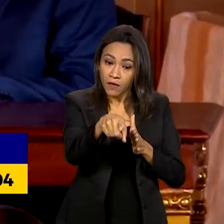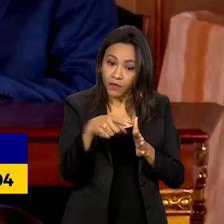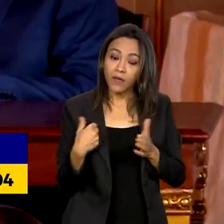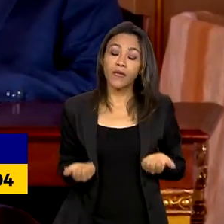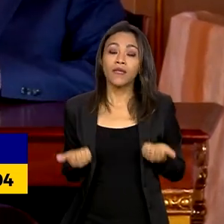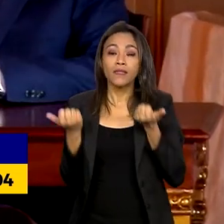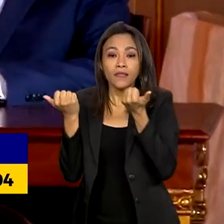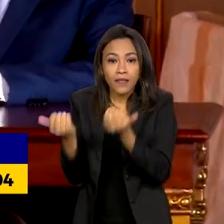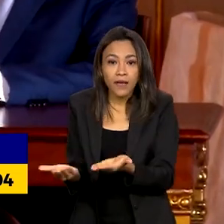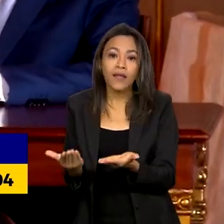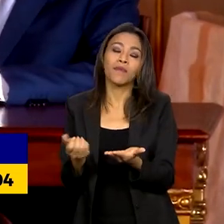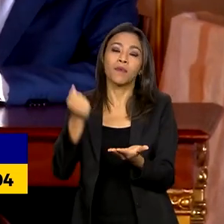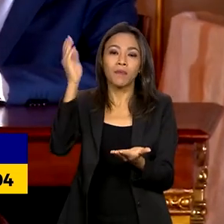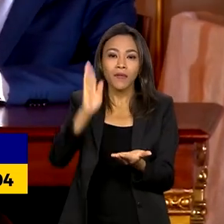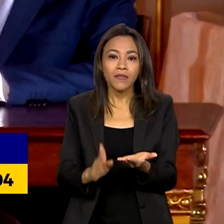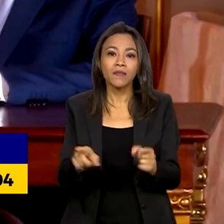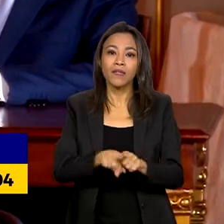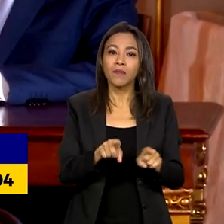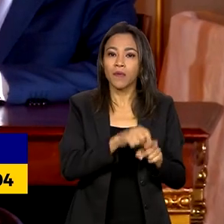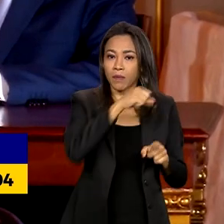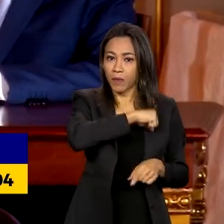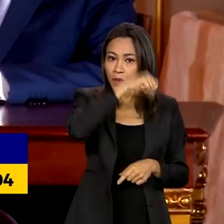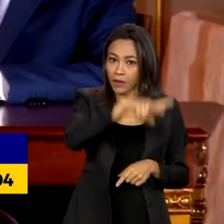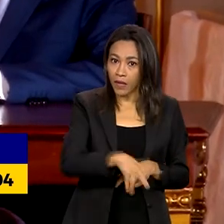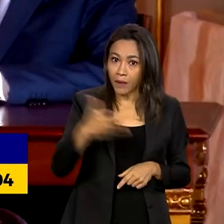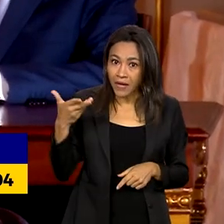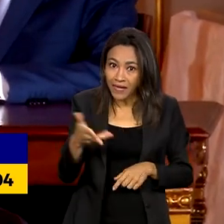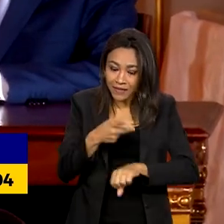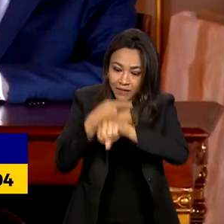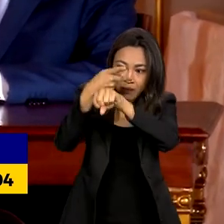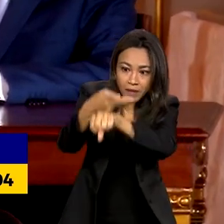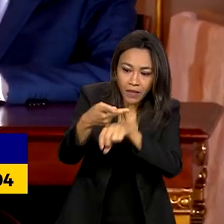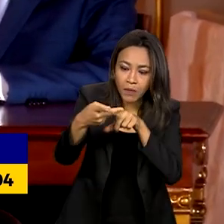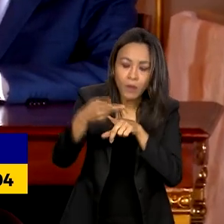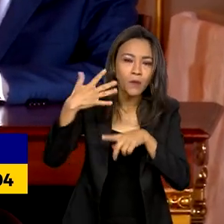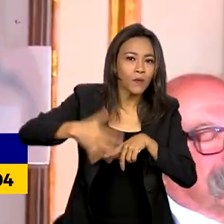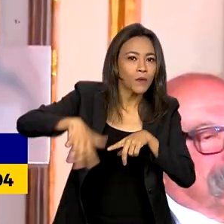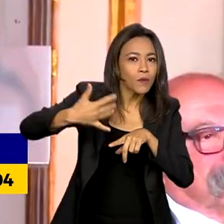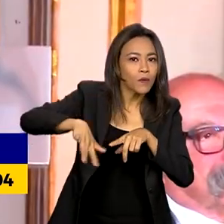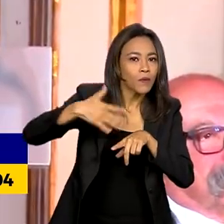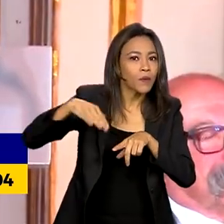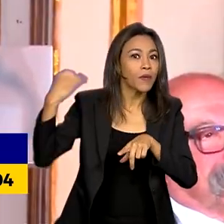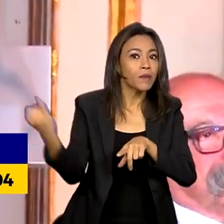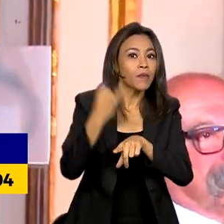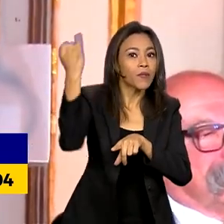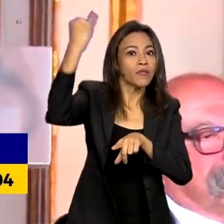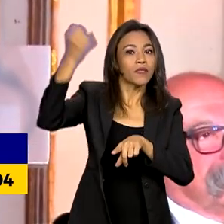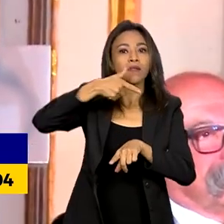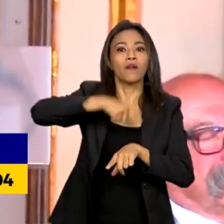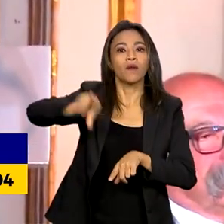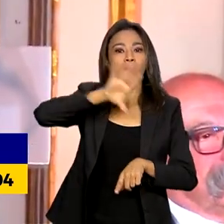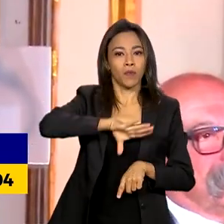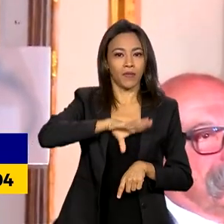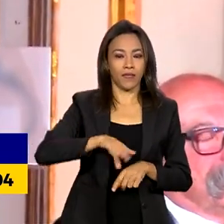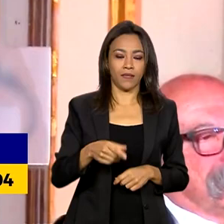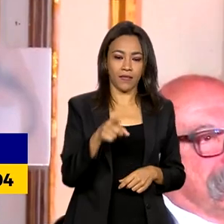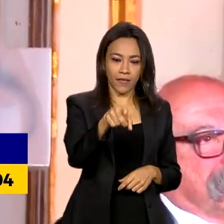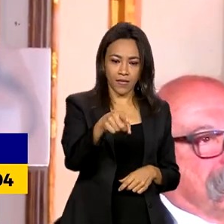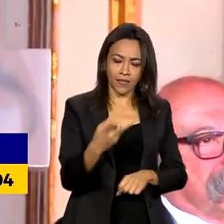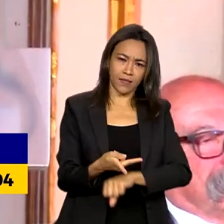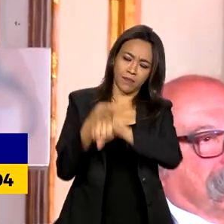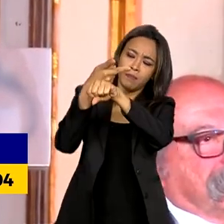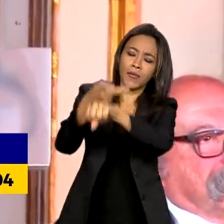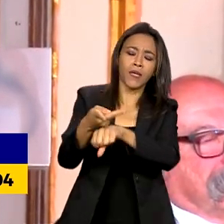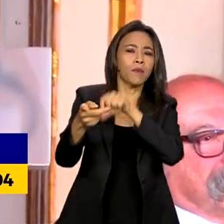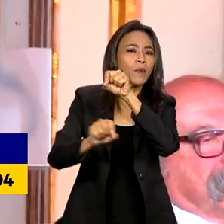e de Portugal é a condecoração mais importante da língua portuguesa. Esse prêmio é uma resposta do talento